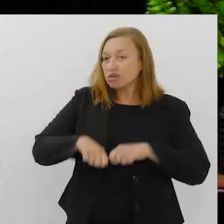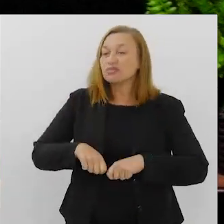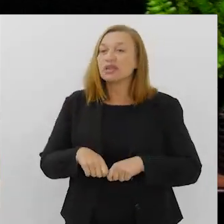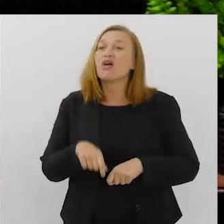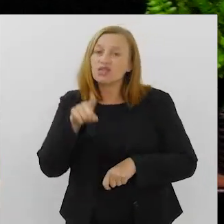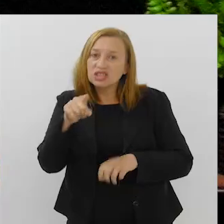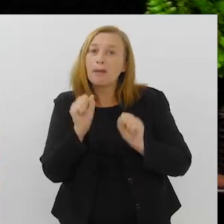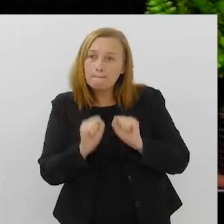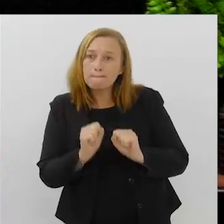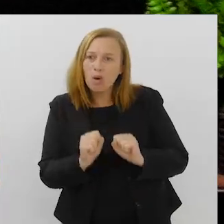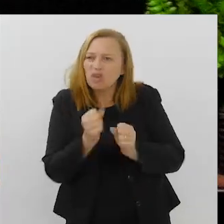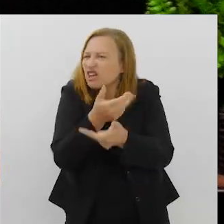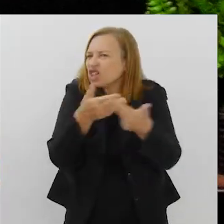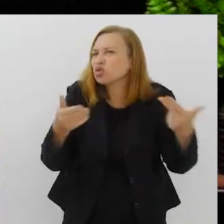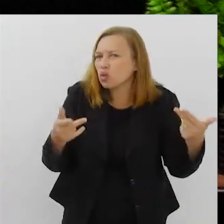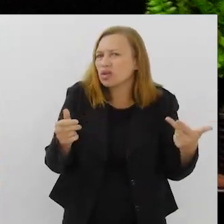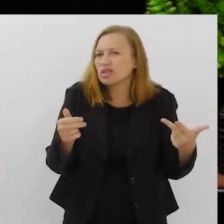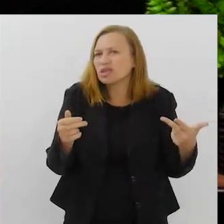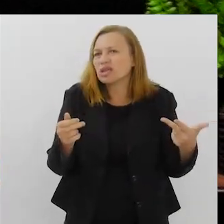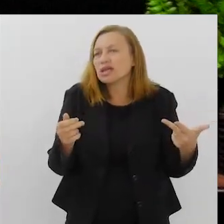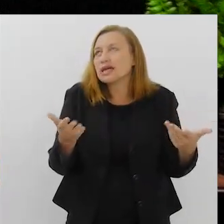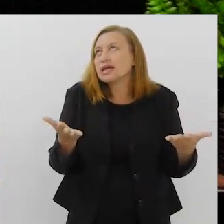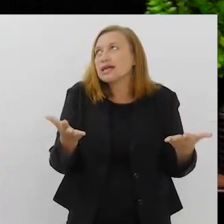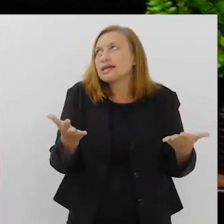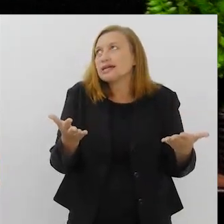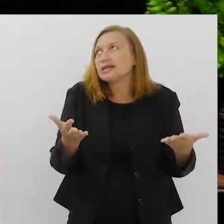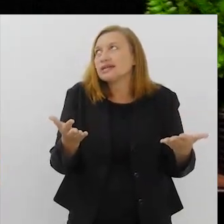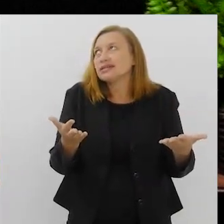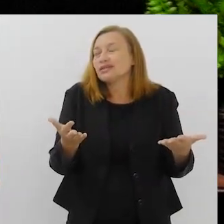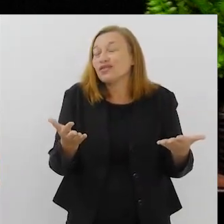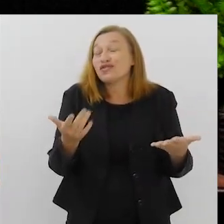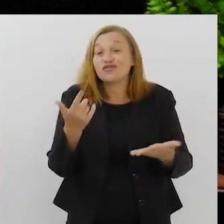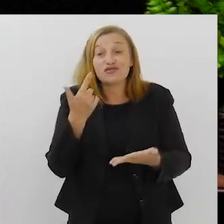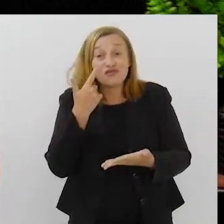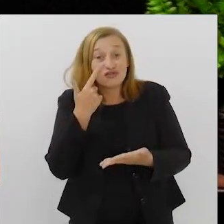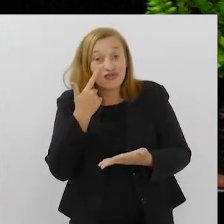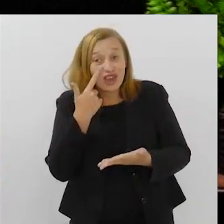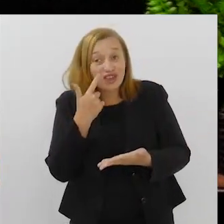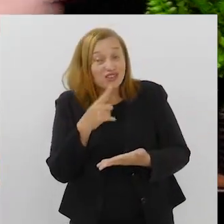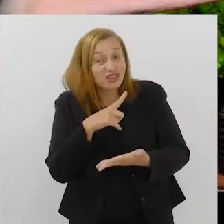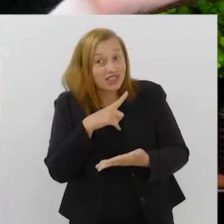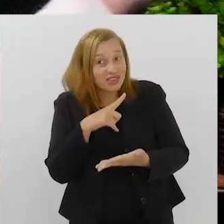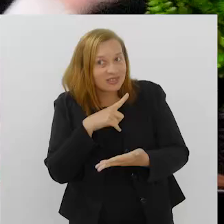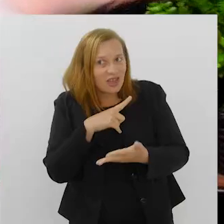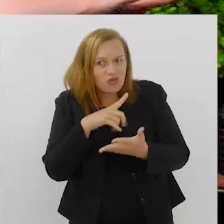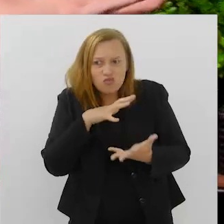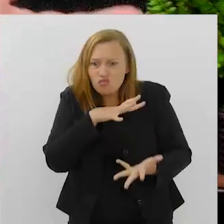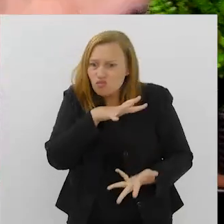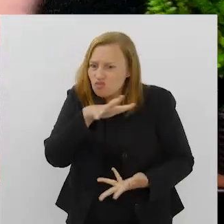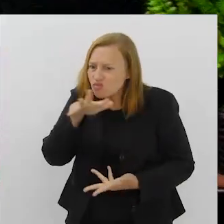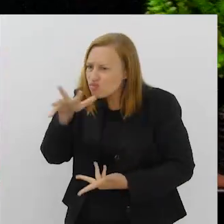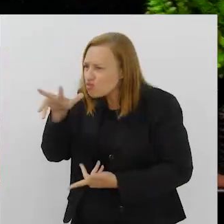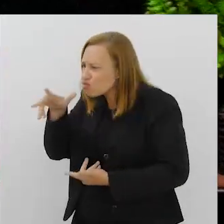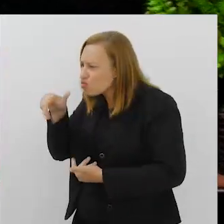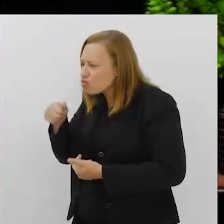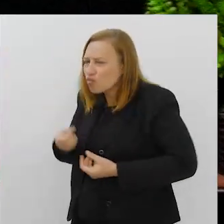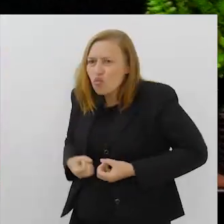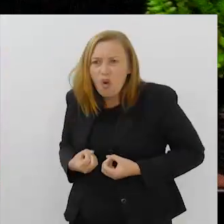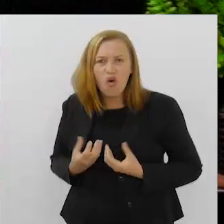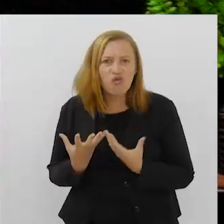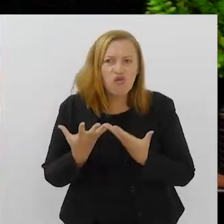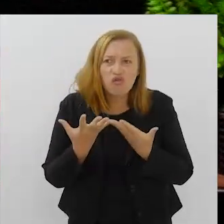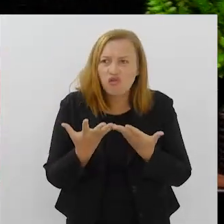essa possibilidade, você pode muita coisa. Né? Olha que existe ainda um mundo, existe